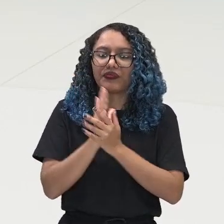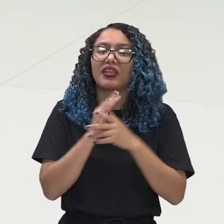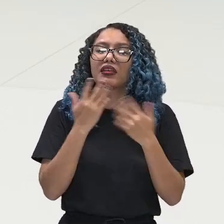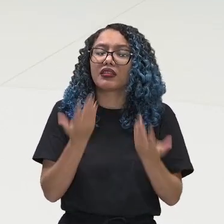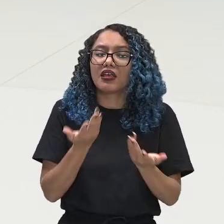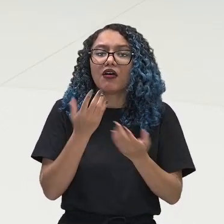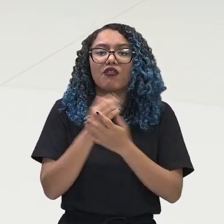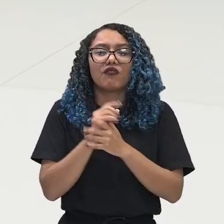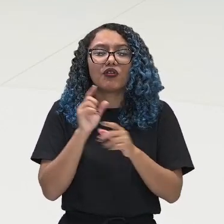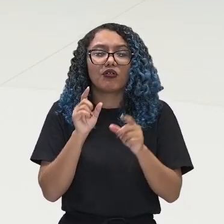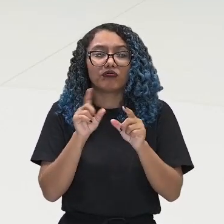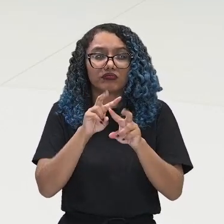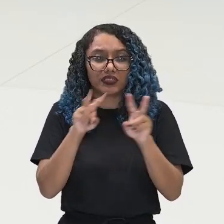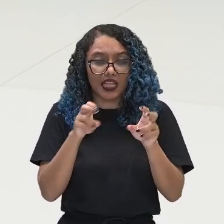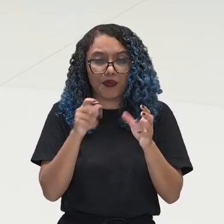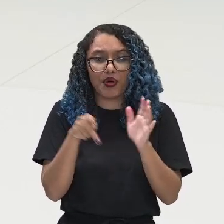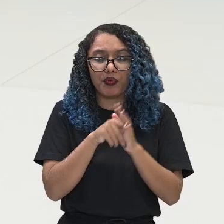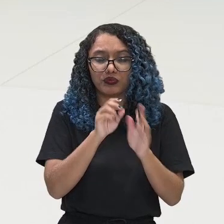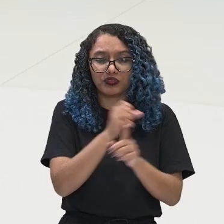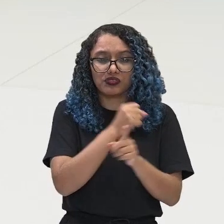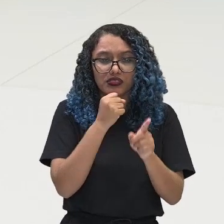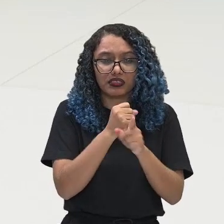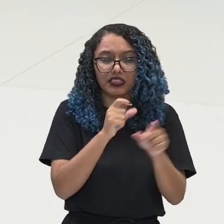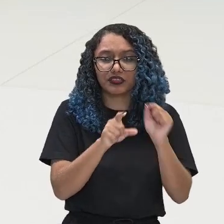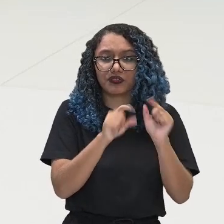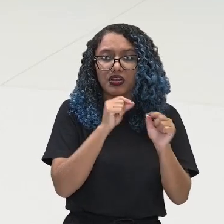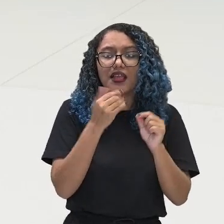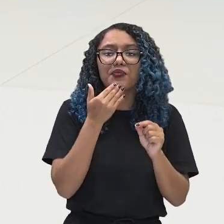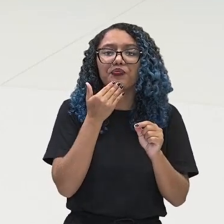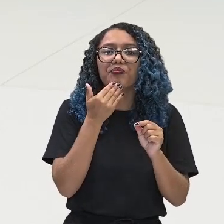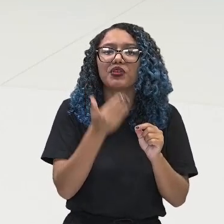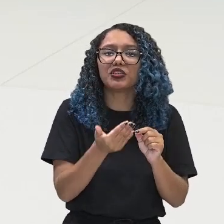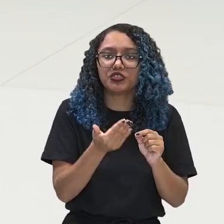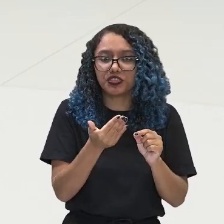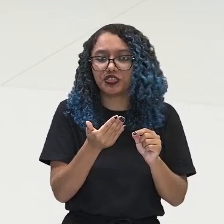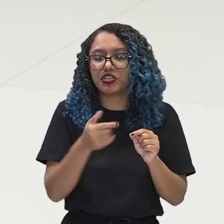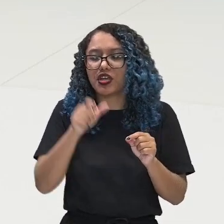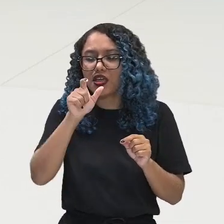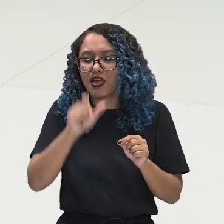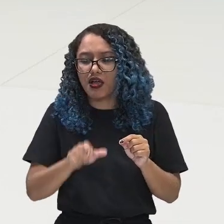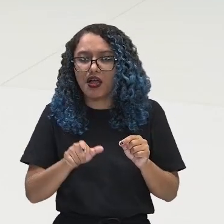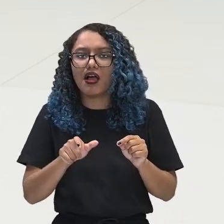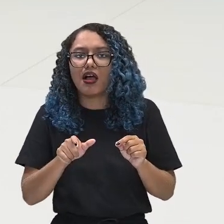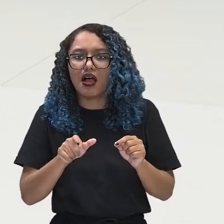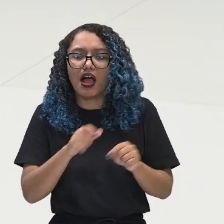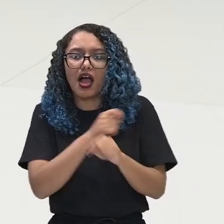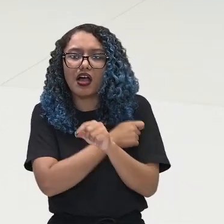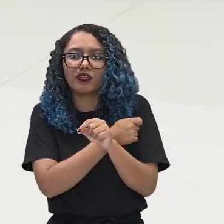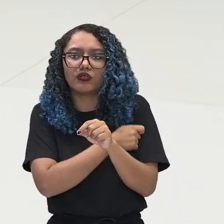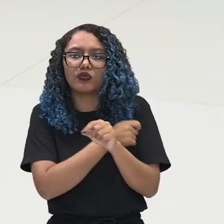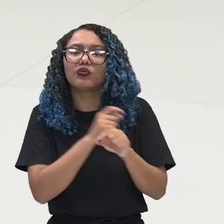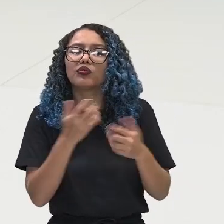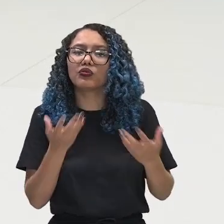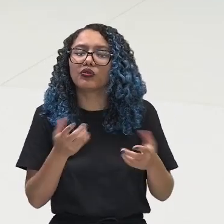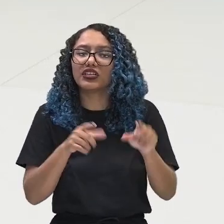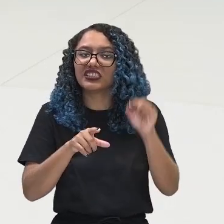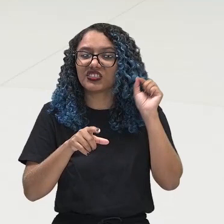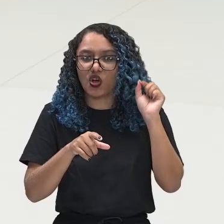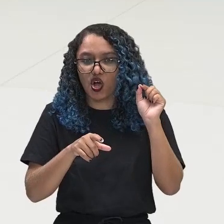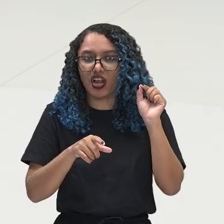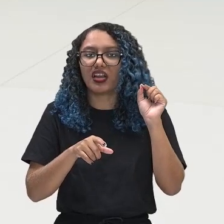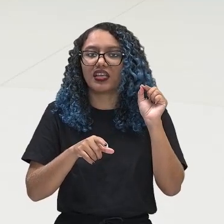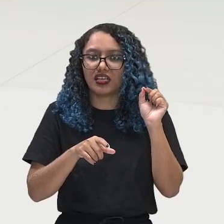na sociedade e vou pedir ao candidato que ele escreva sobre isso. O que você pensa sobre esse tema? Claro que existe toda